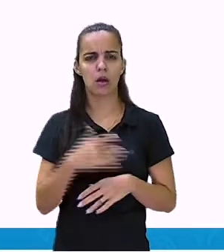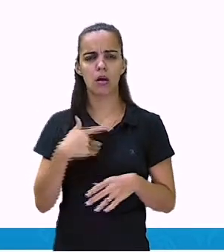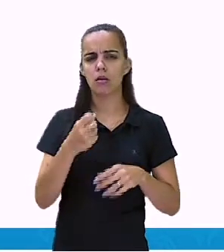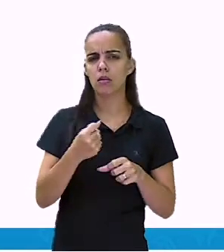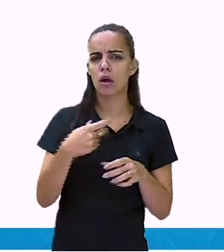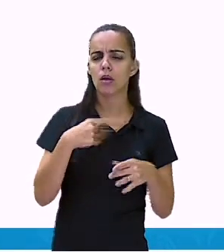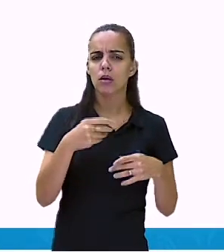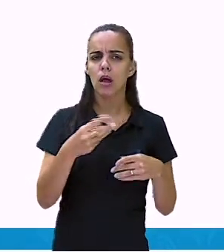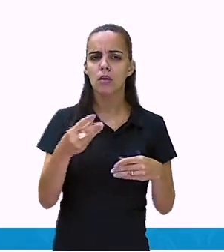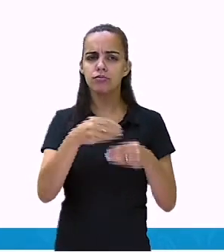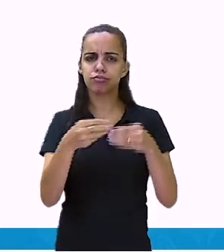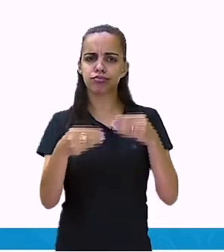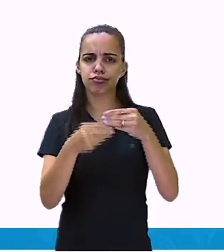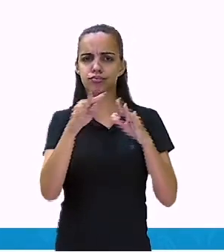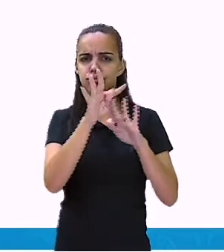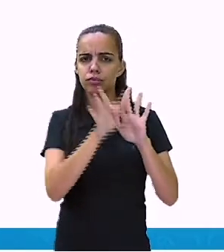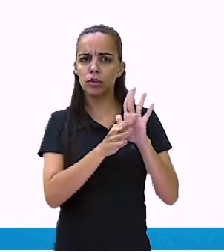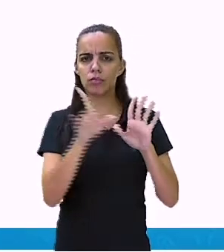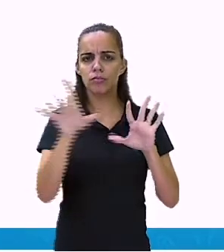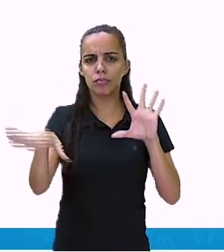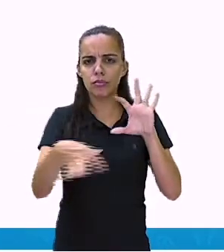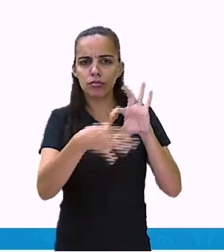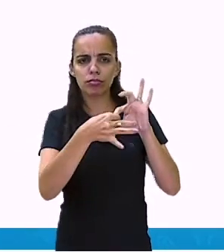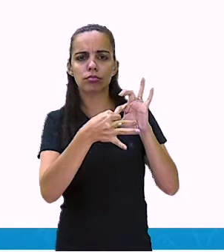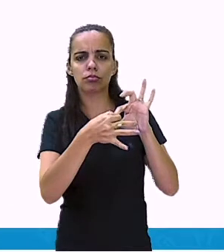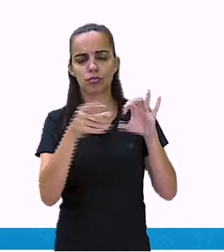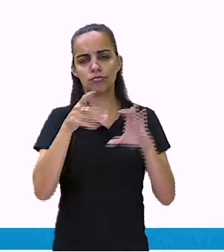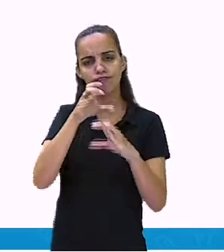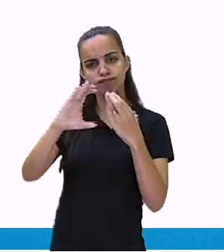Produções veiculadas nos meios de